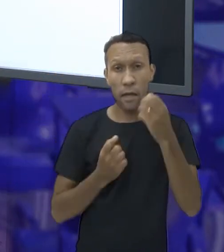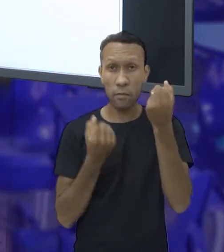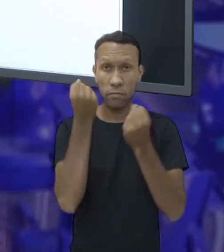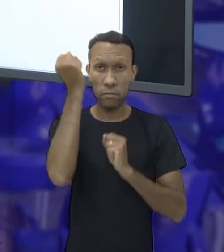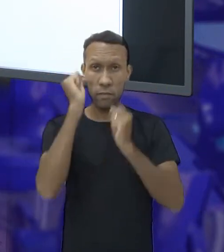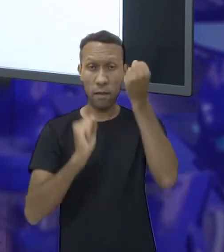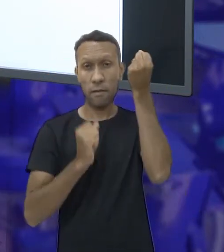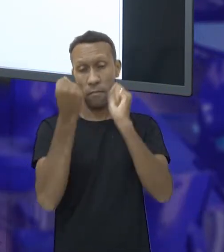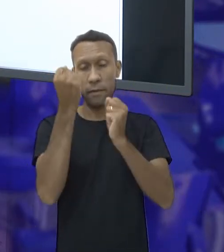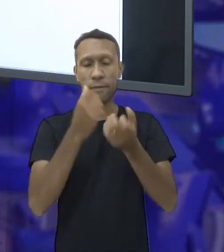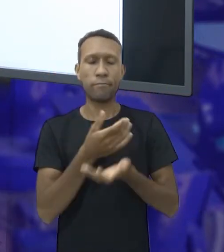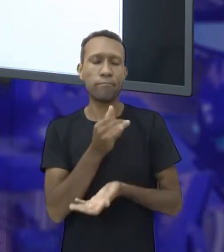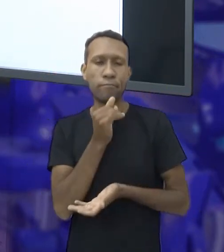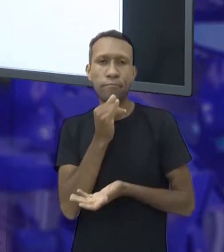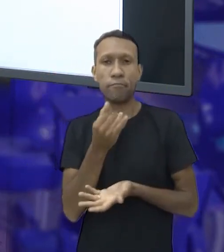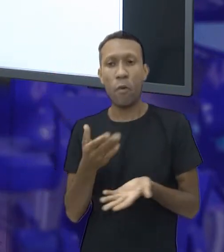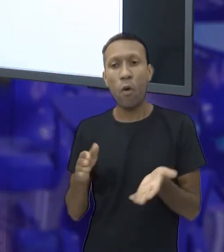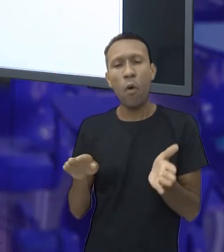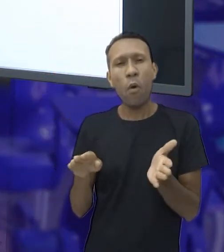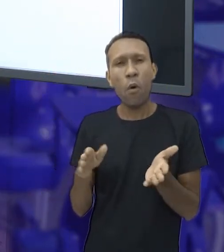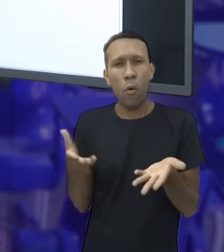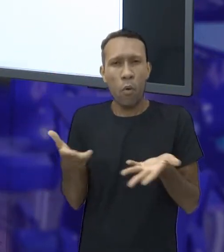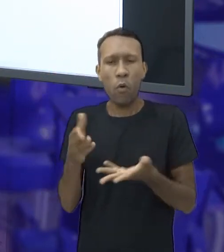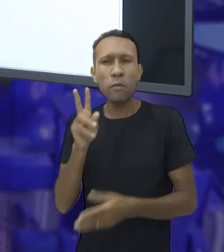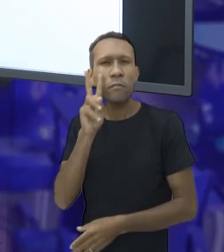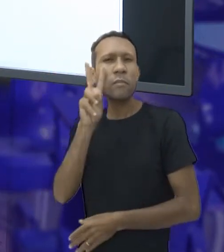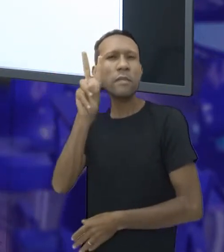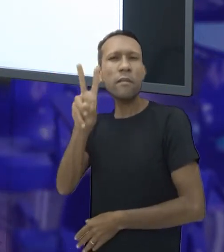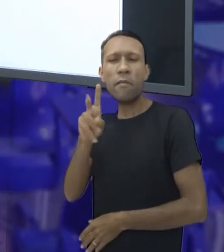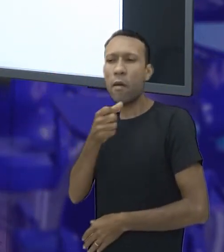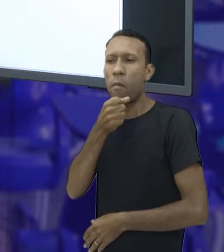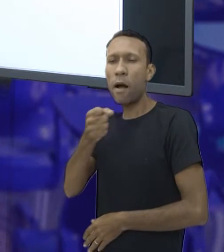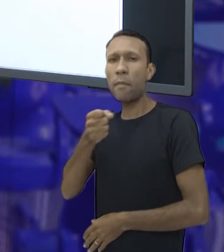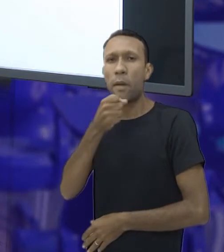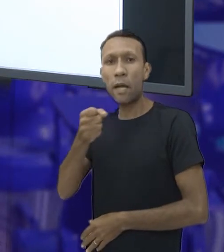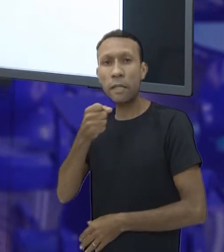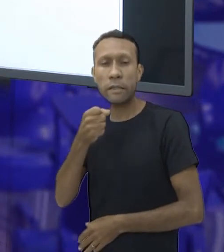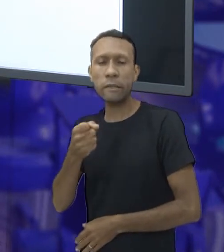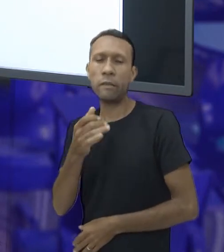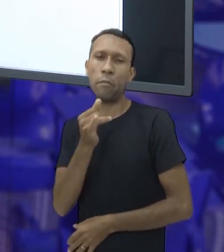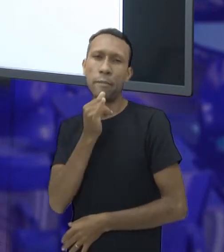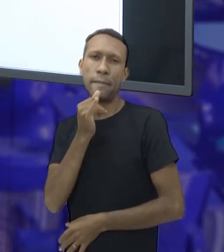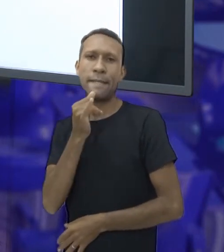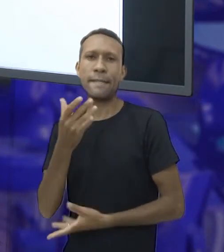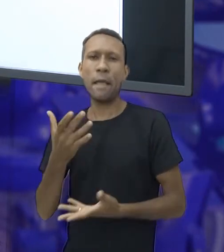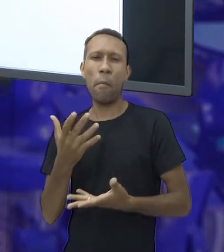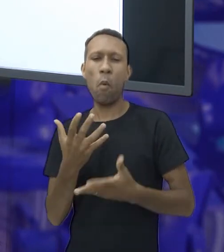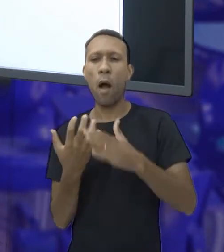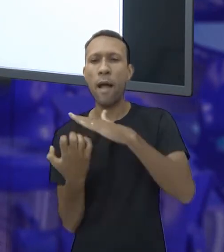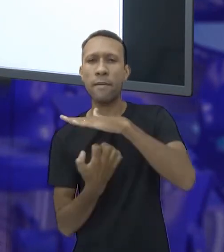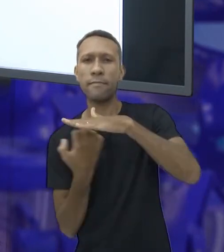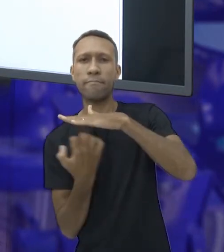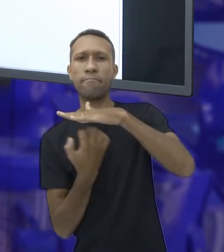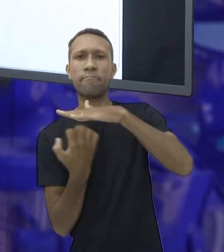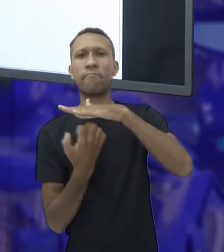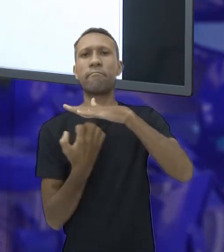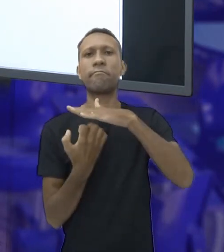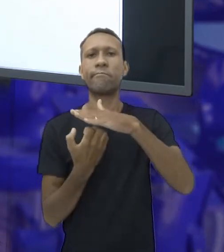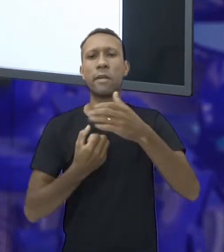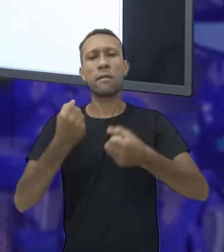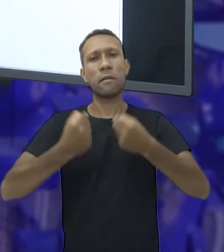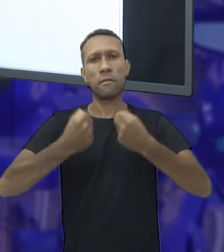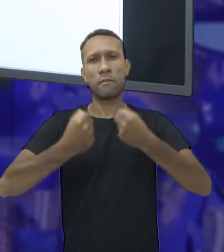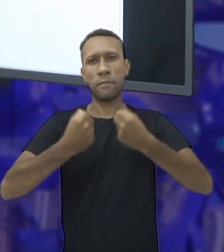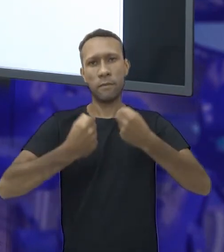Hoje, você chega e vê uma reportagem sobre a indústria automobilística ou qualquer outro tipo de indústria. Mas